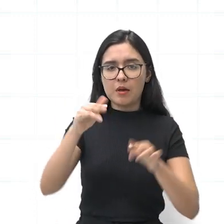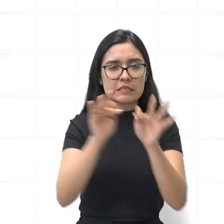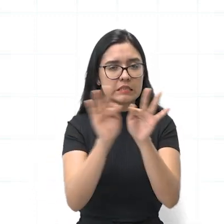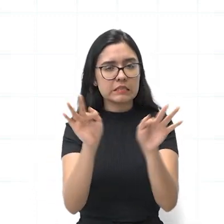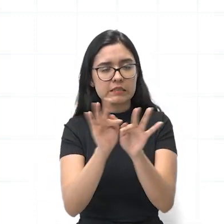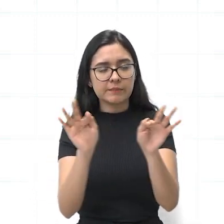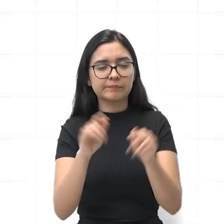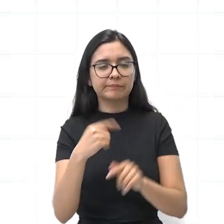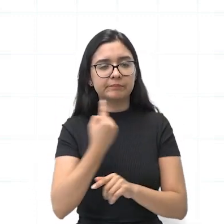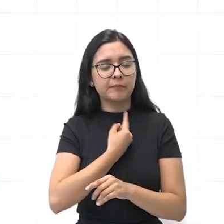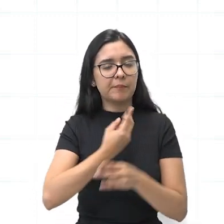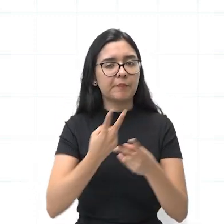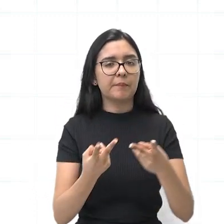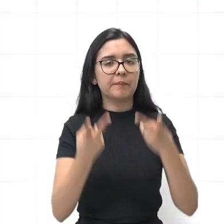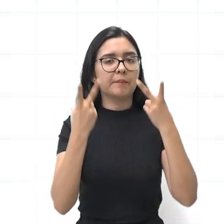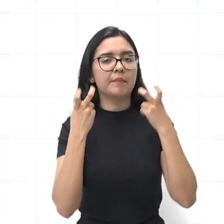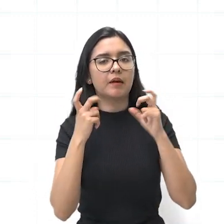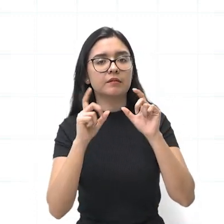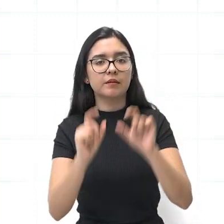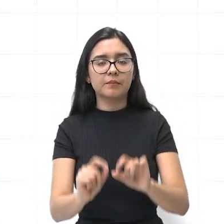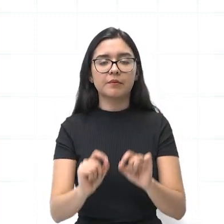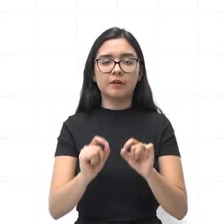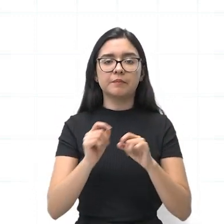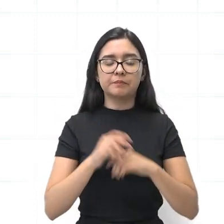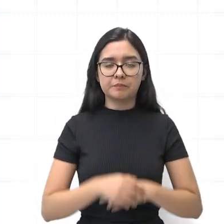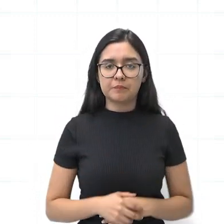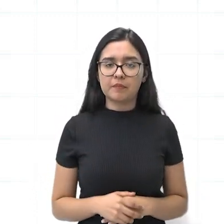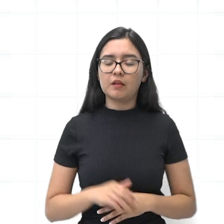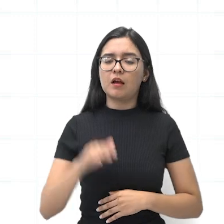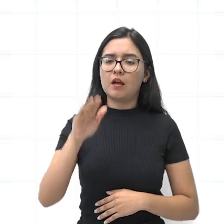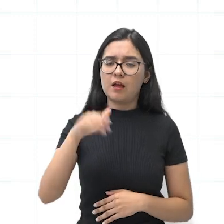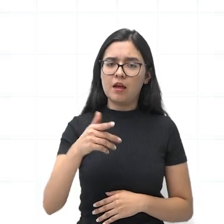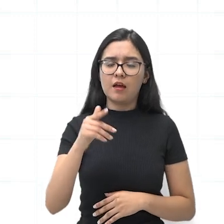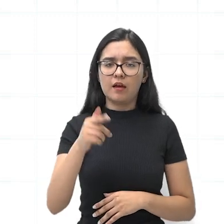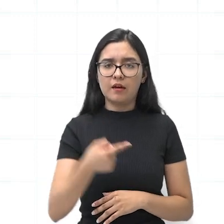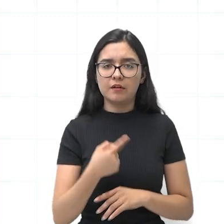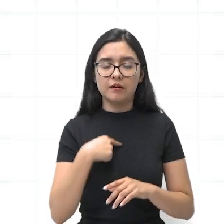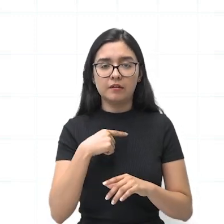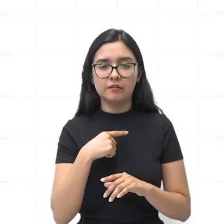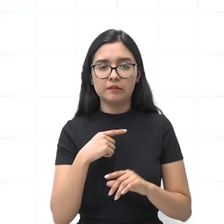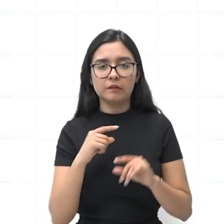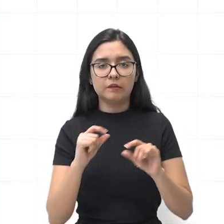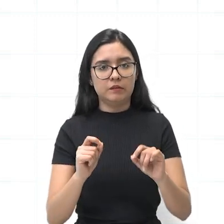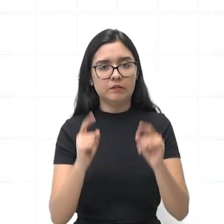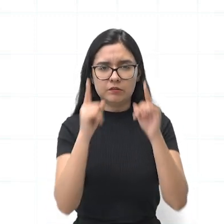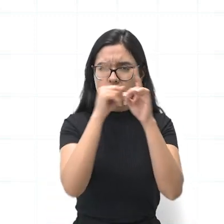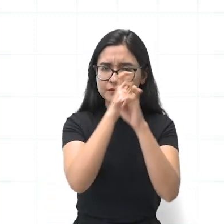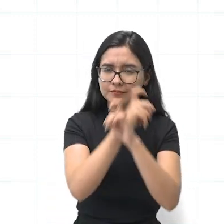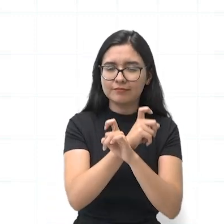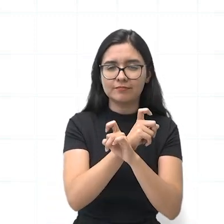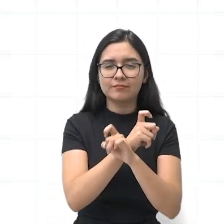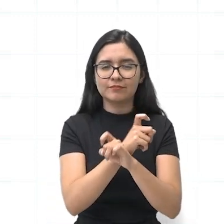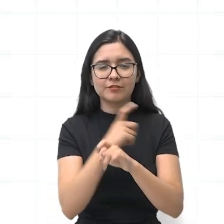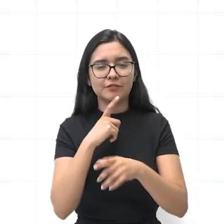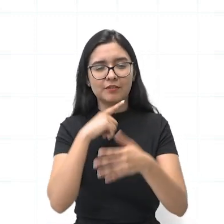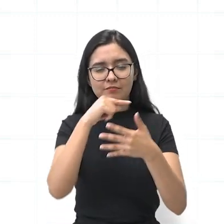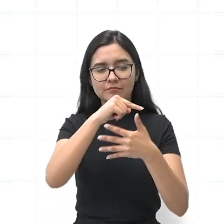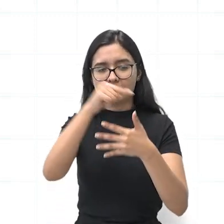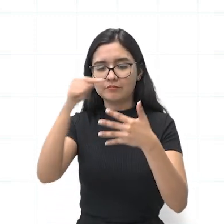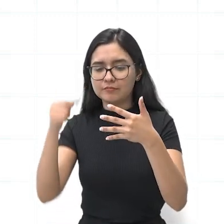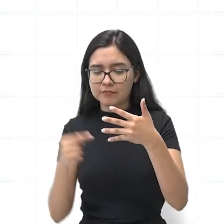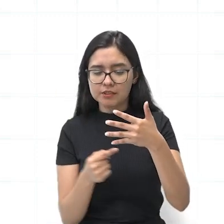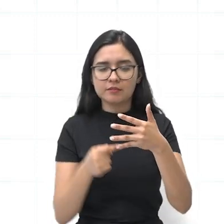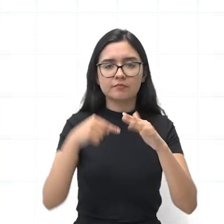A gente já começa a ver que ela é um pouco complexa quando a gente olha as classificações. Olha